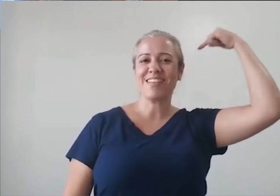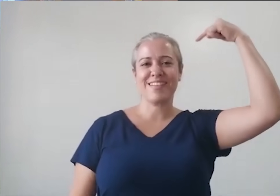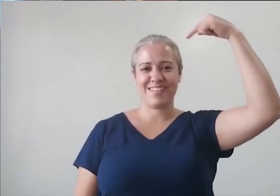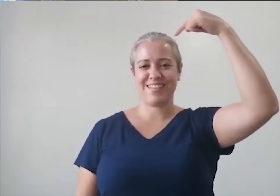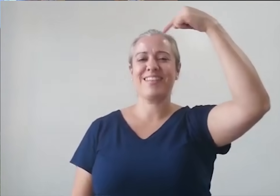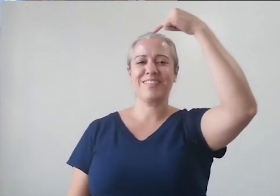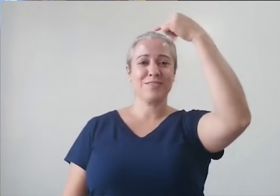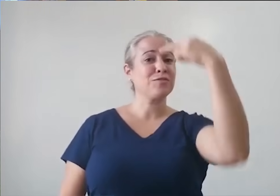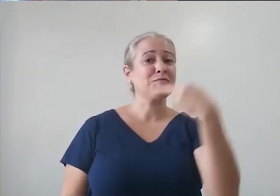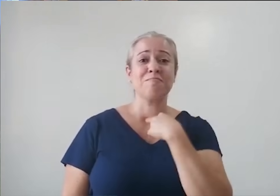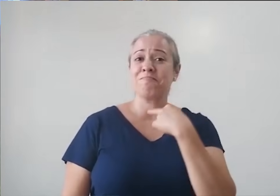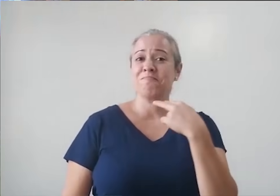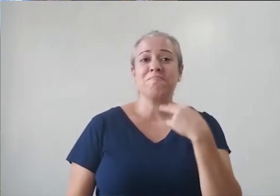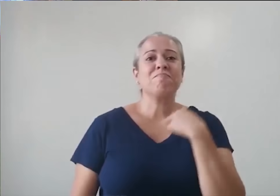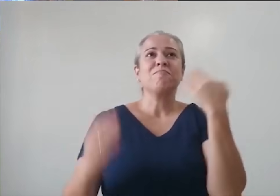Santo, és